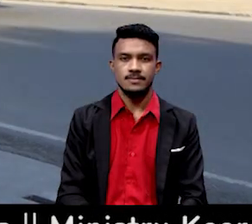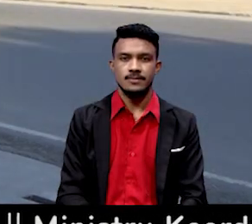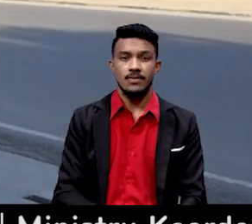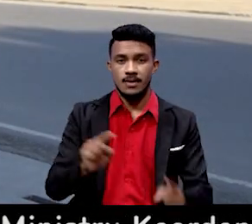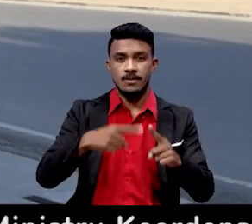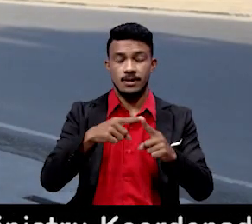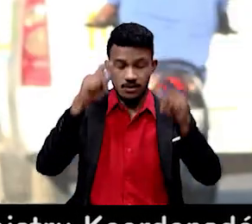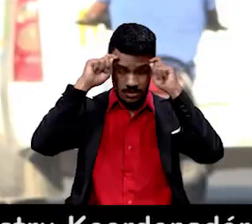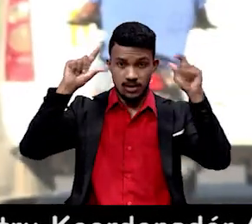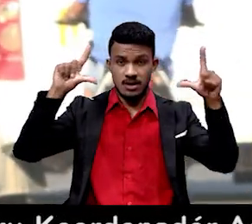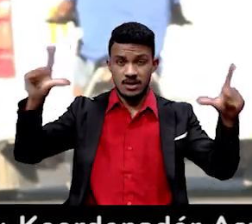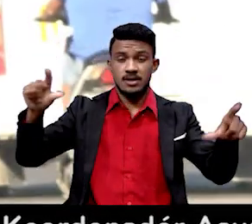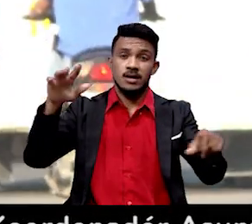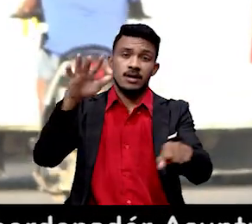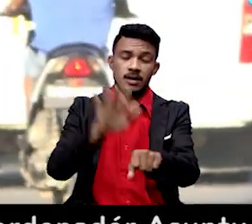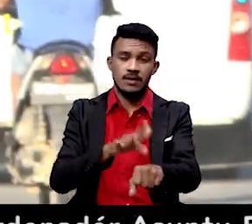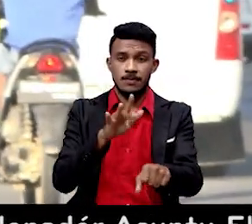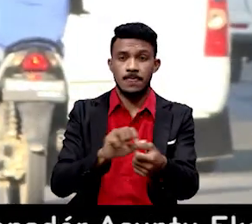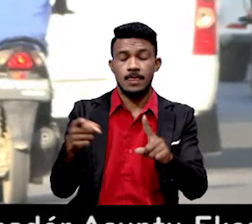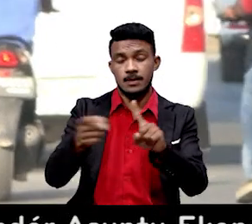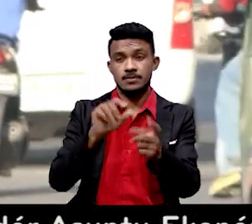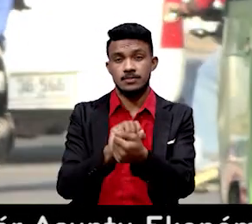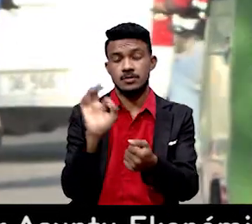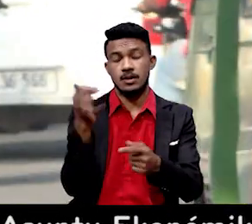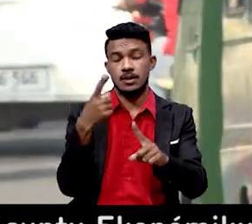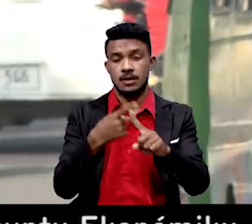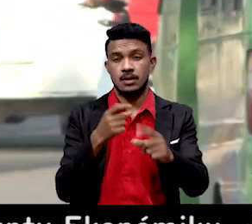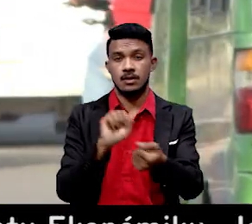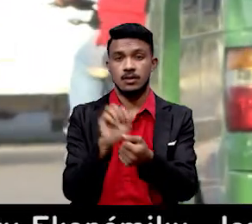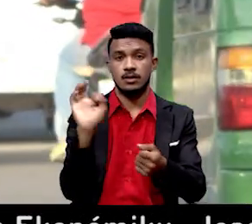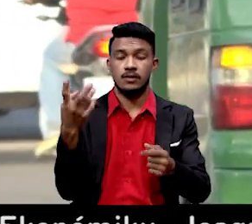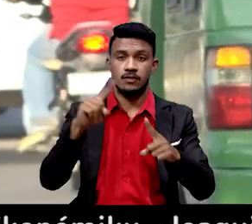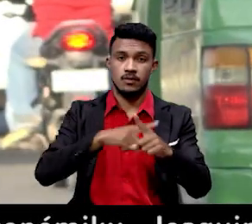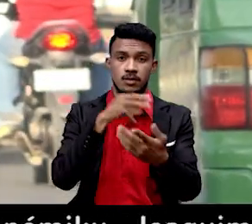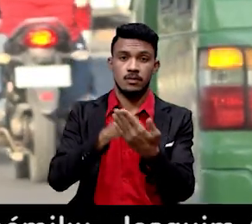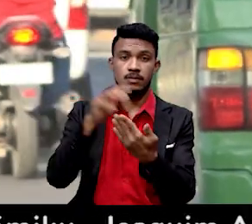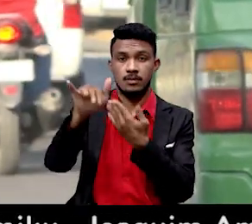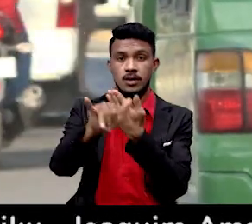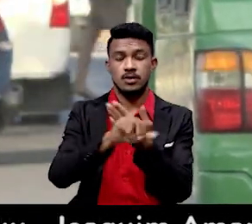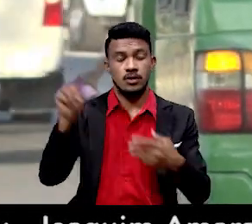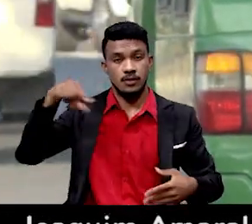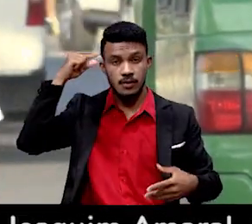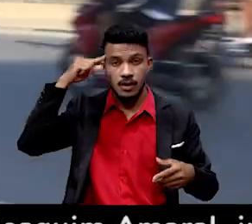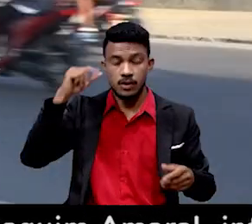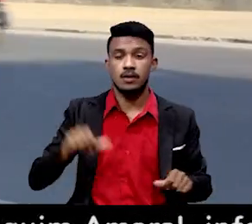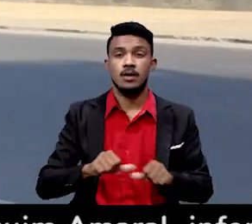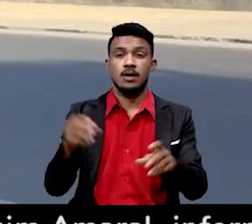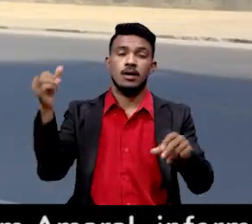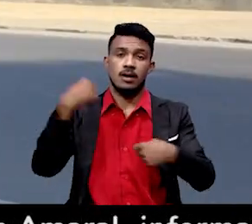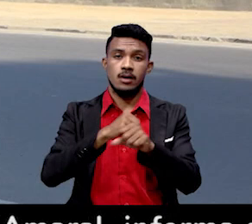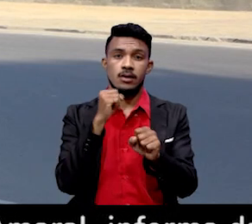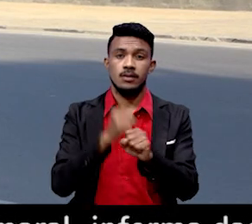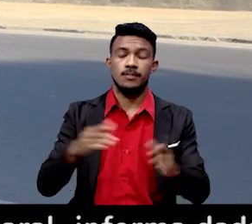Banheira Timor-Leste confirma caso importado positivo de COVID-19 em Fulan Março. Governo Rahu queda sua medida imediato,